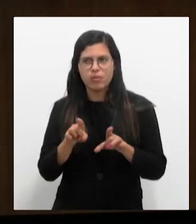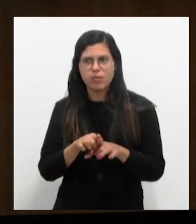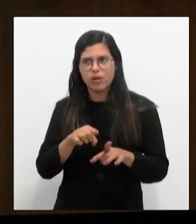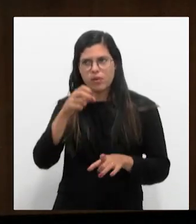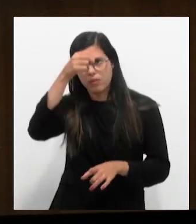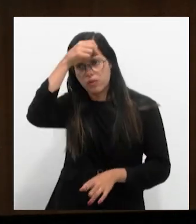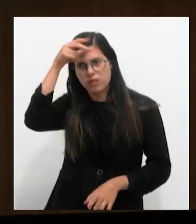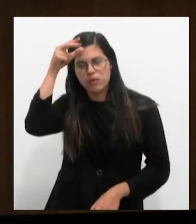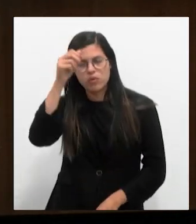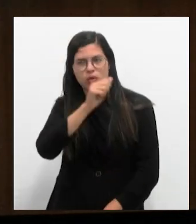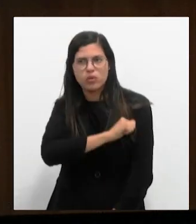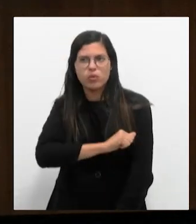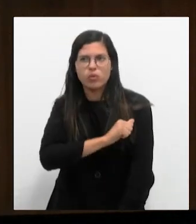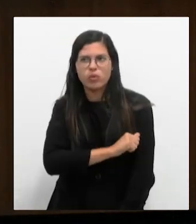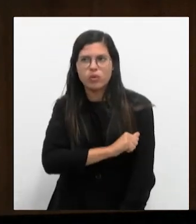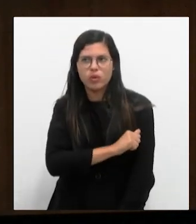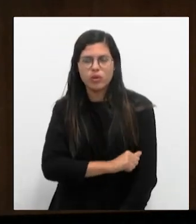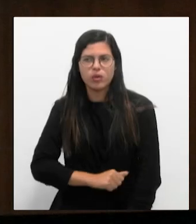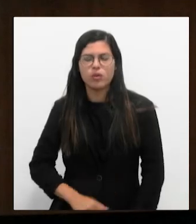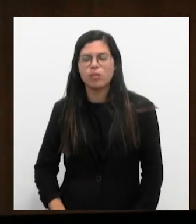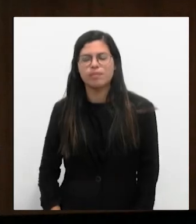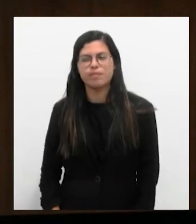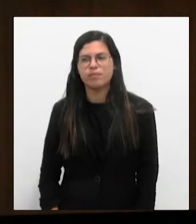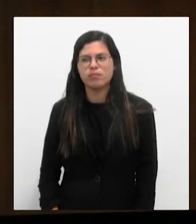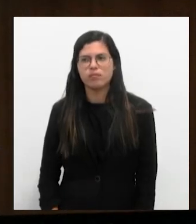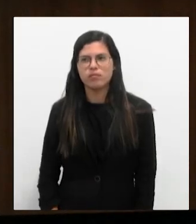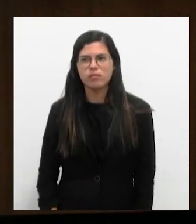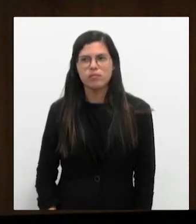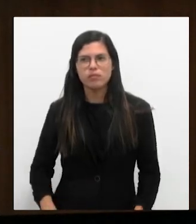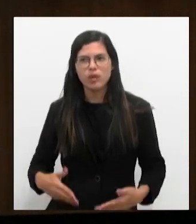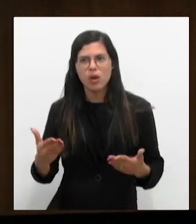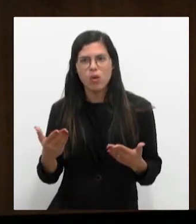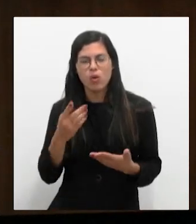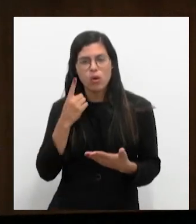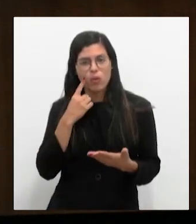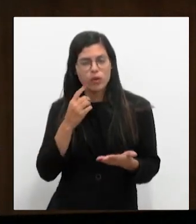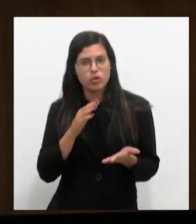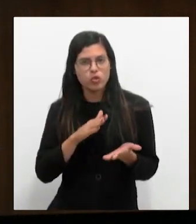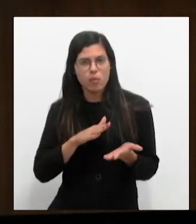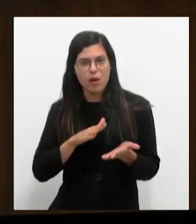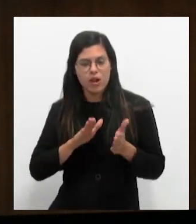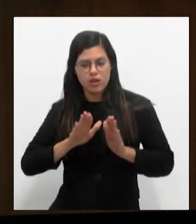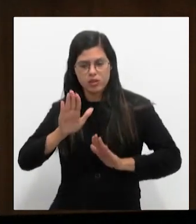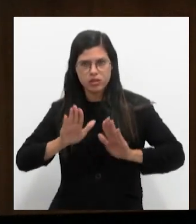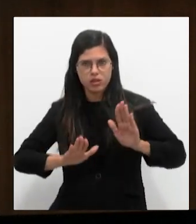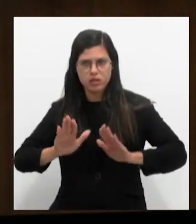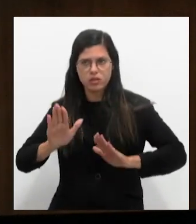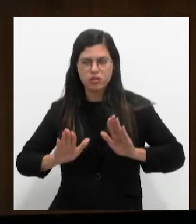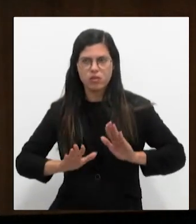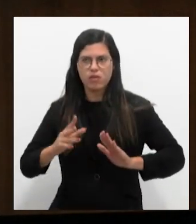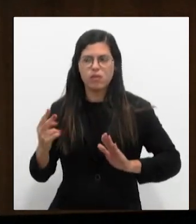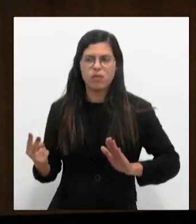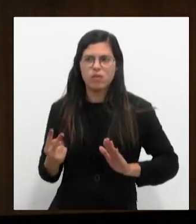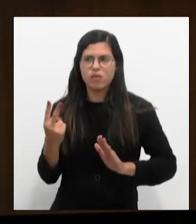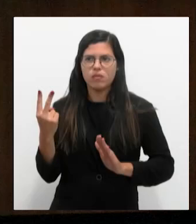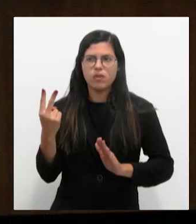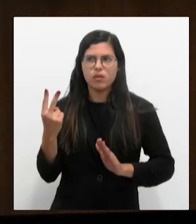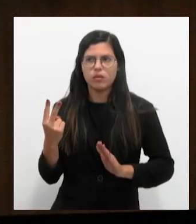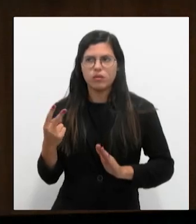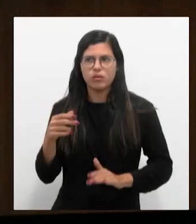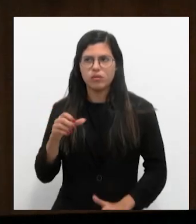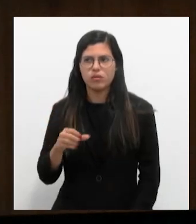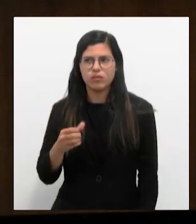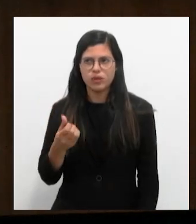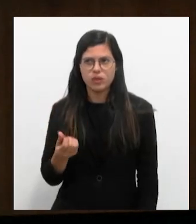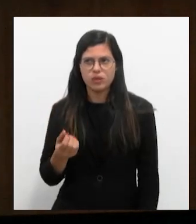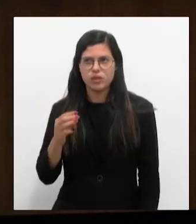Eduardo Paes, do senhor Daniel Sorange. E agora me deparo com uma licitação num valor de